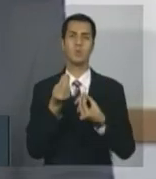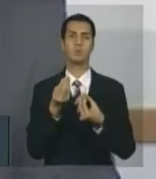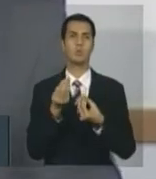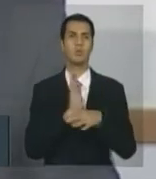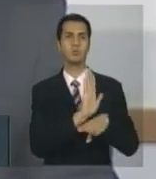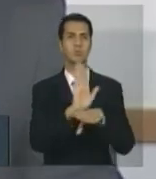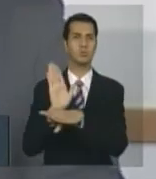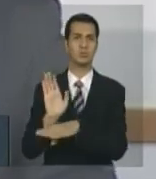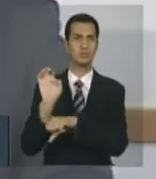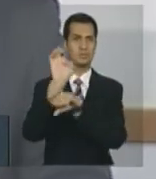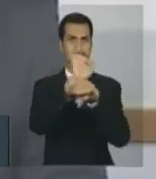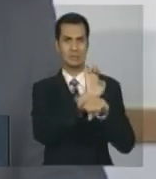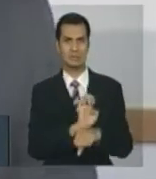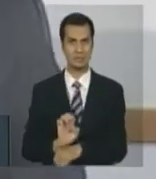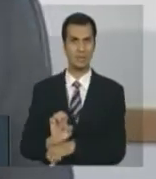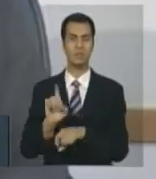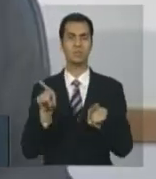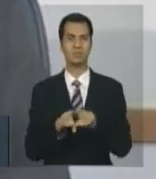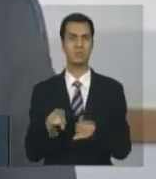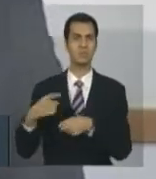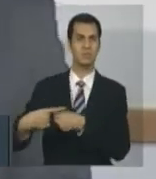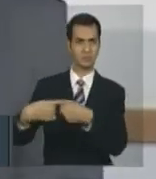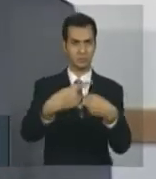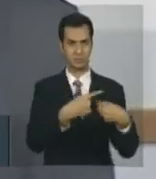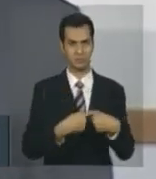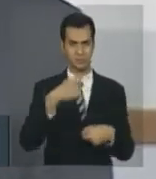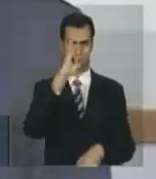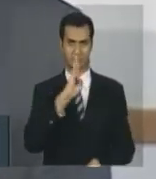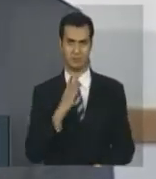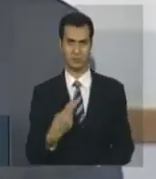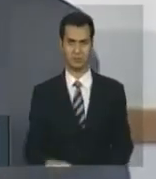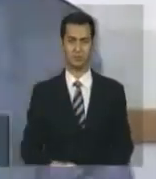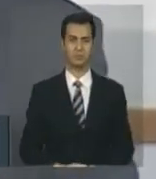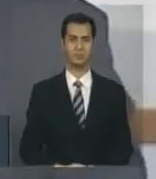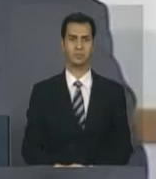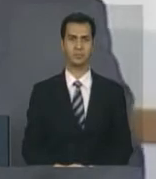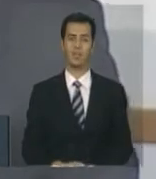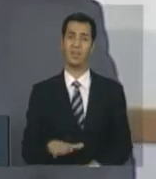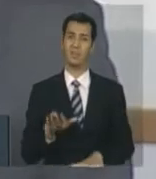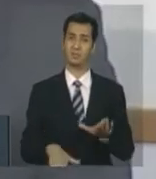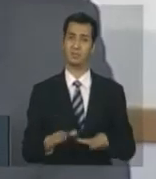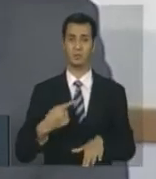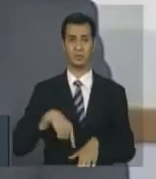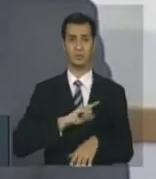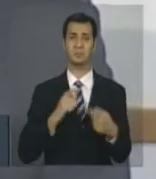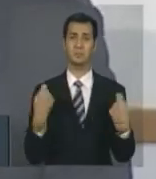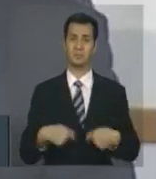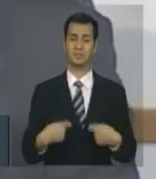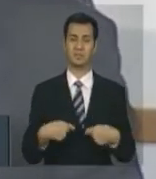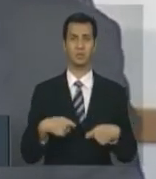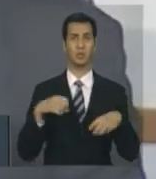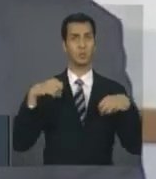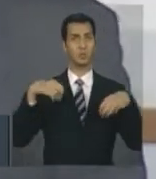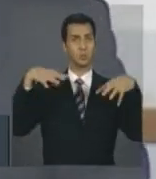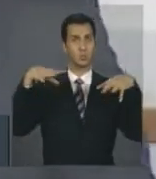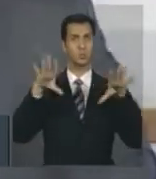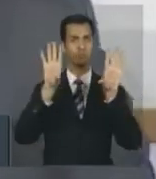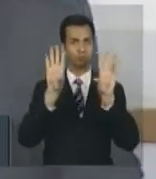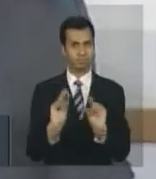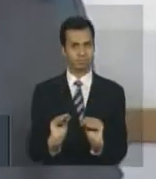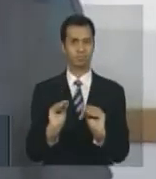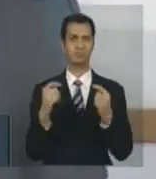brasileiros. Vamos ver aqui a melhor posição. Talvez a gente vai ter que apagar um pouco as luzes